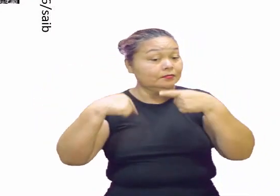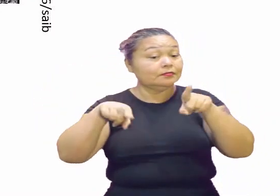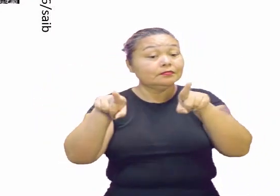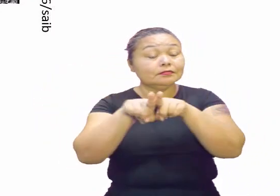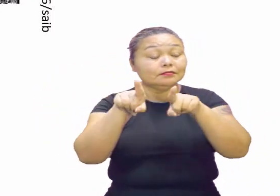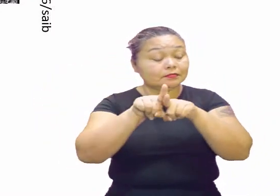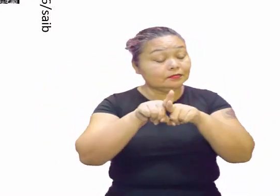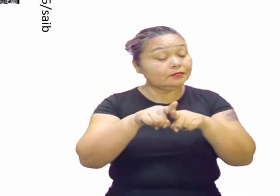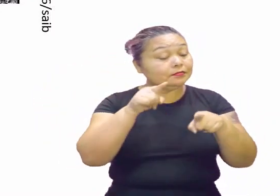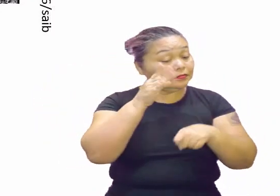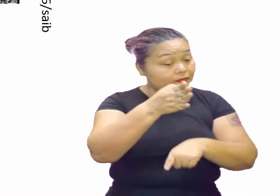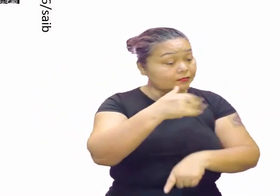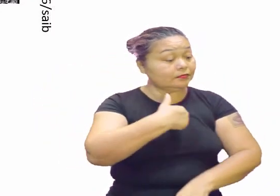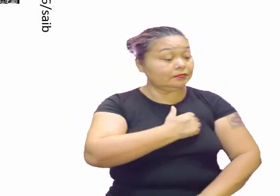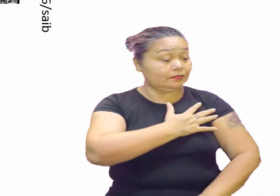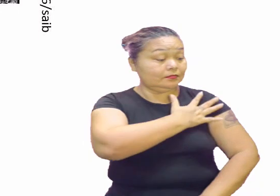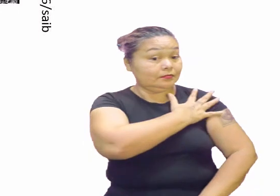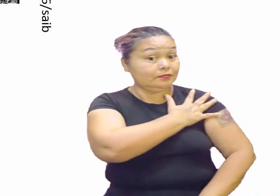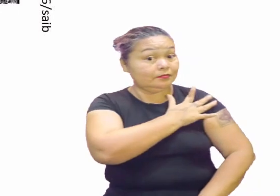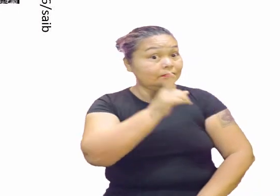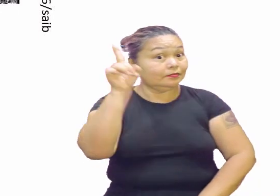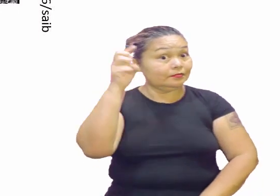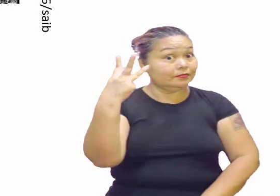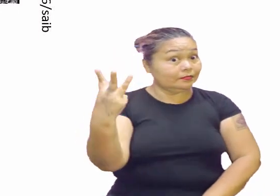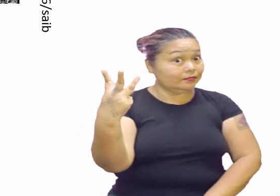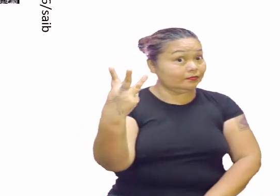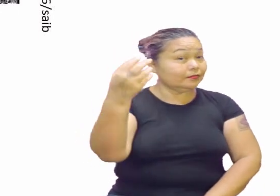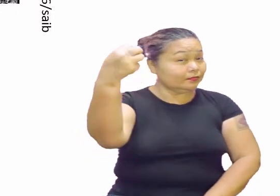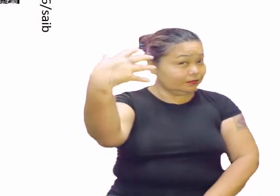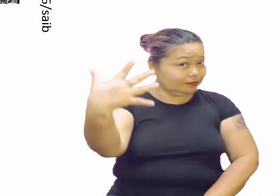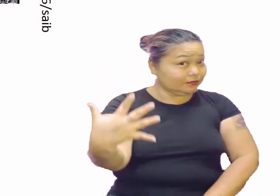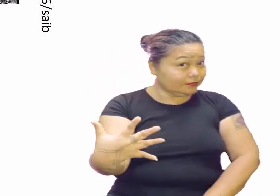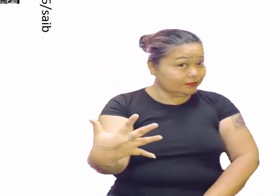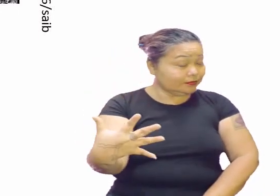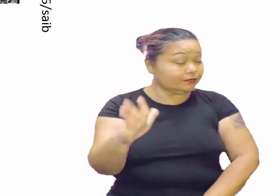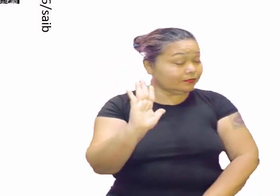questão militar. Certinho? Já expliquei.